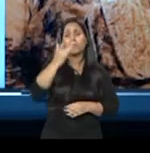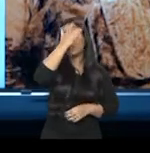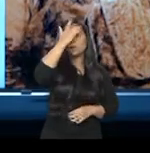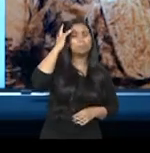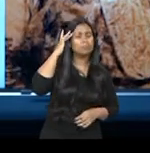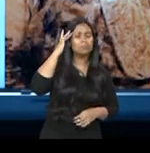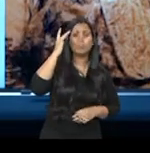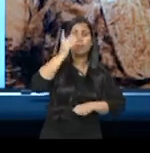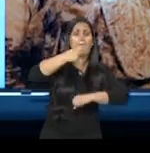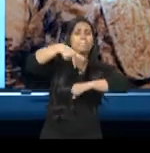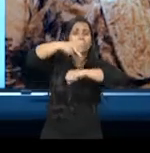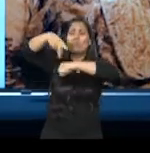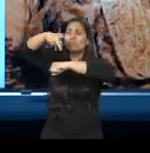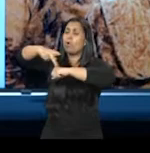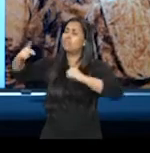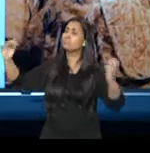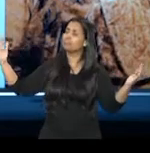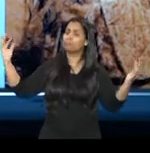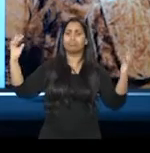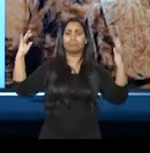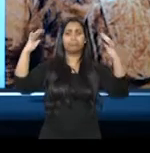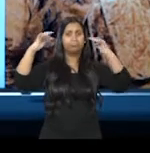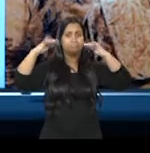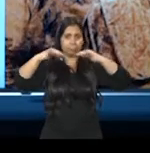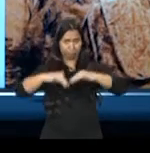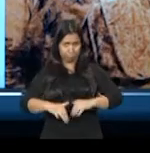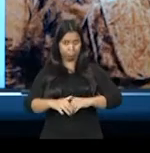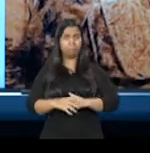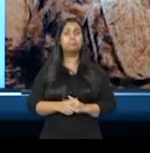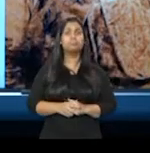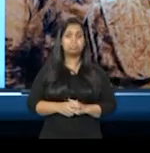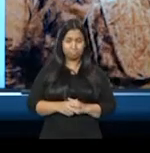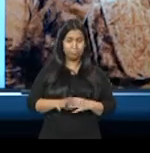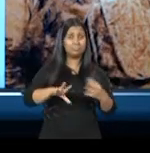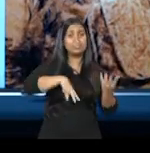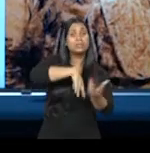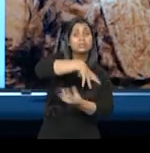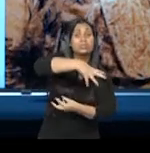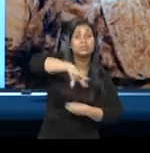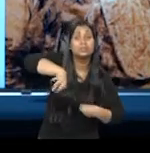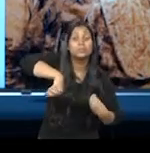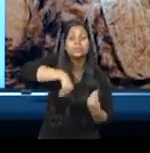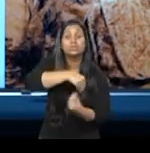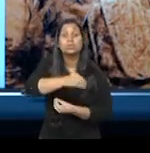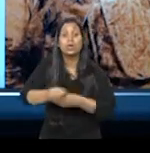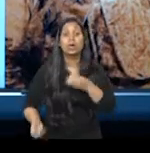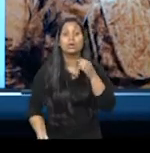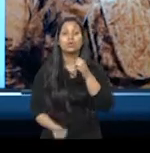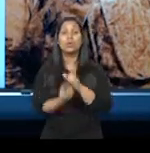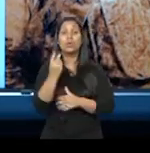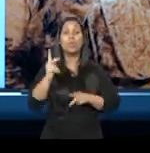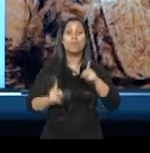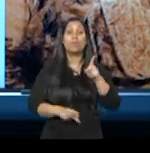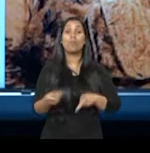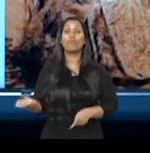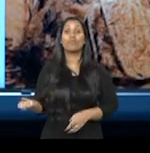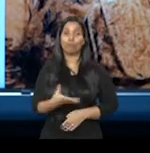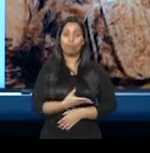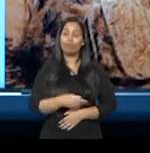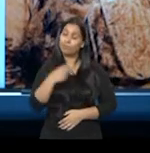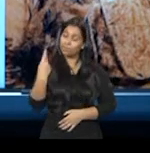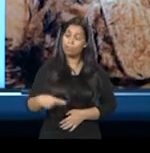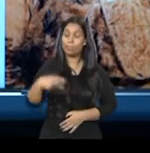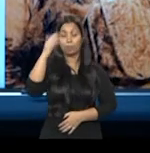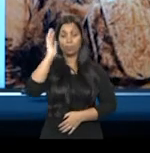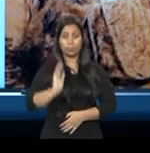oriental, diversos povos vêm para cá. E essa mistura de povos milenares deu origem a um povo novo, que é um povo